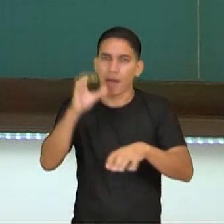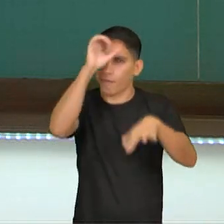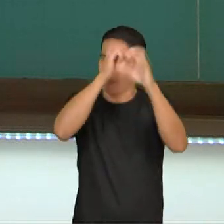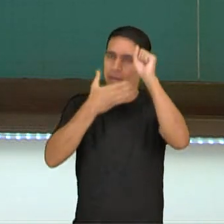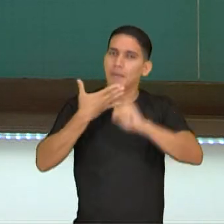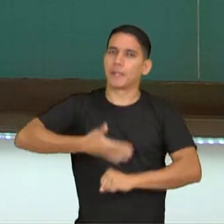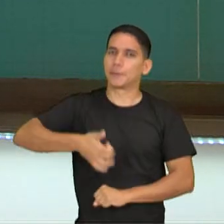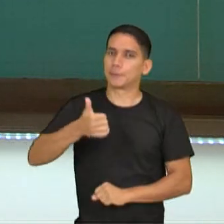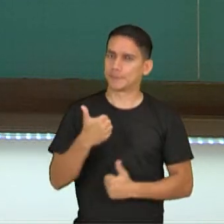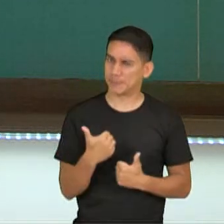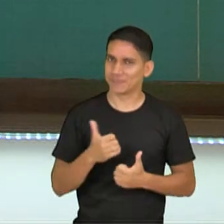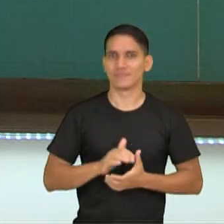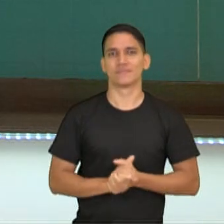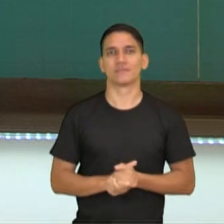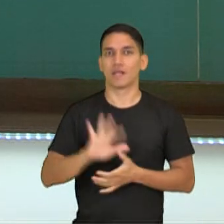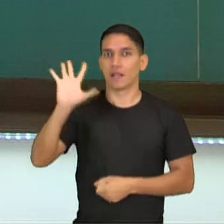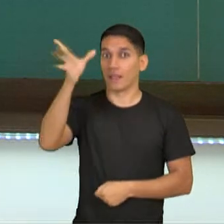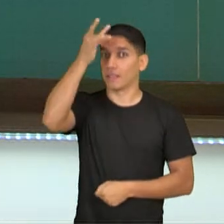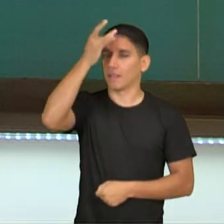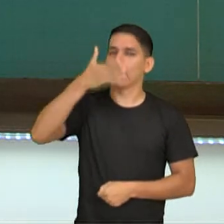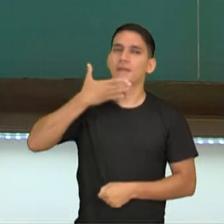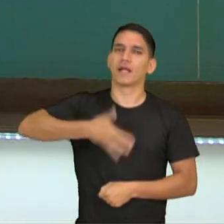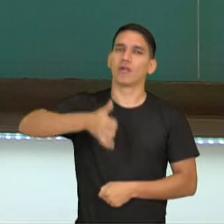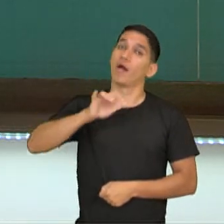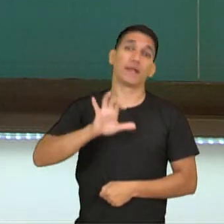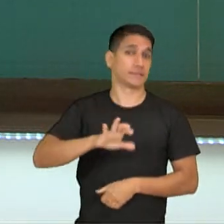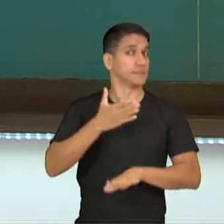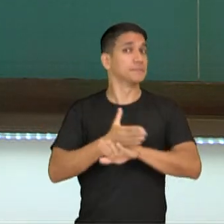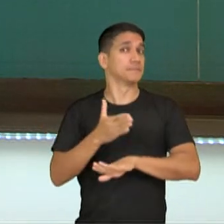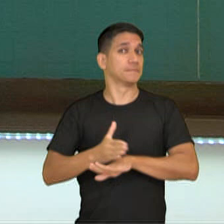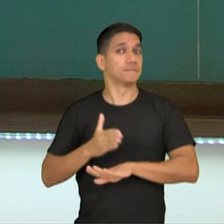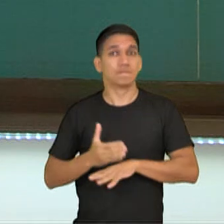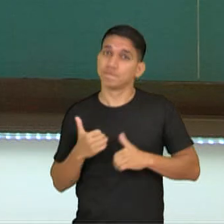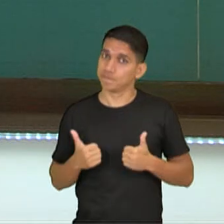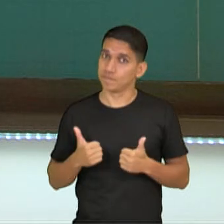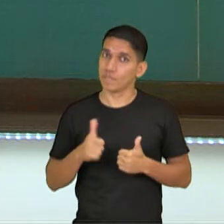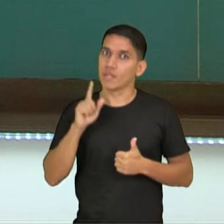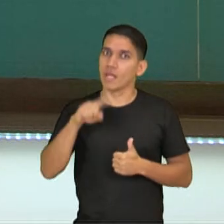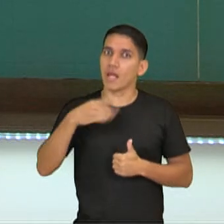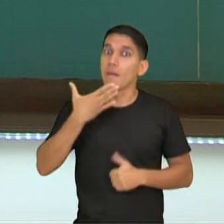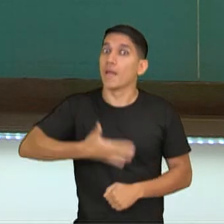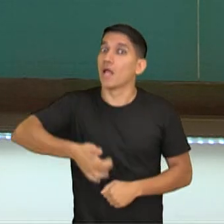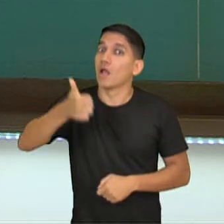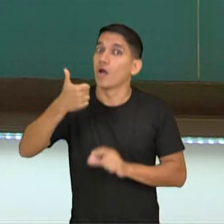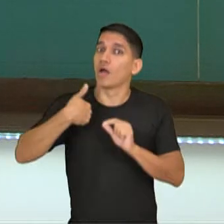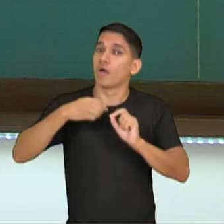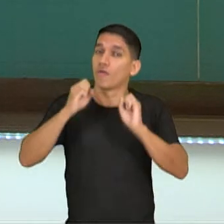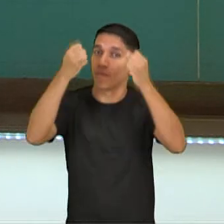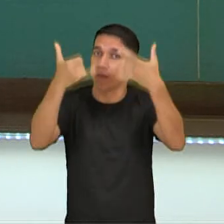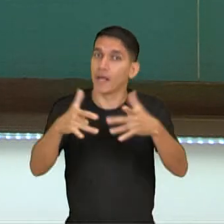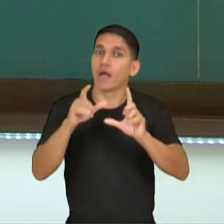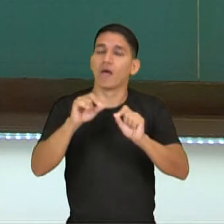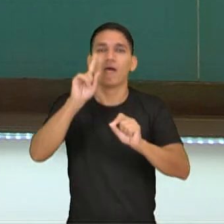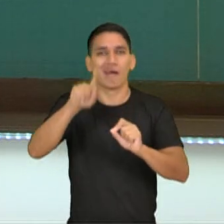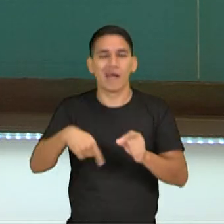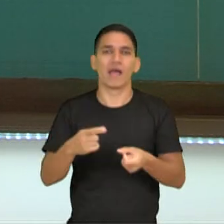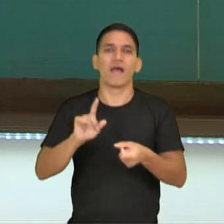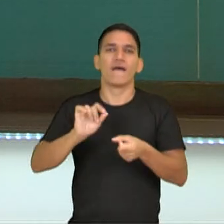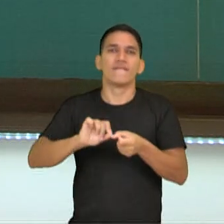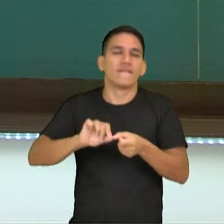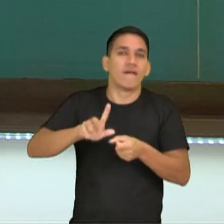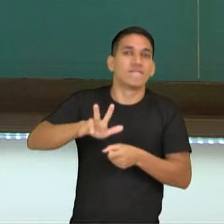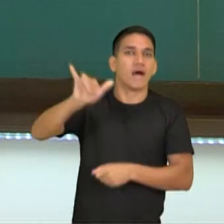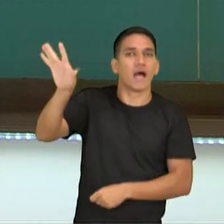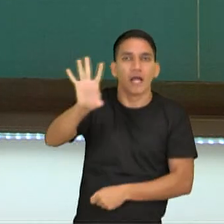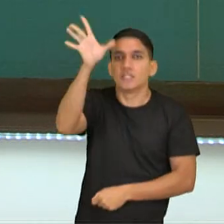tá, gente? Então, fixa mais quando você pratica, tá? Esse melhor, quando eu falo, é que você vai fixar de